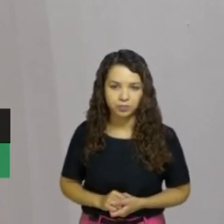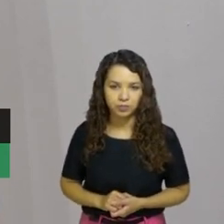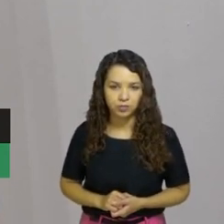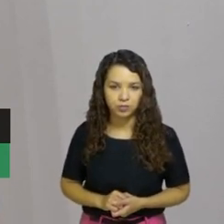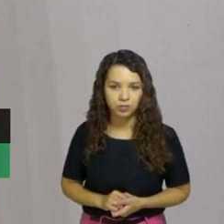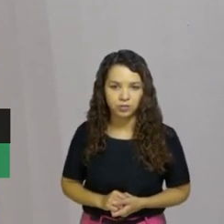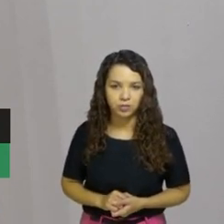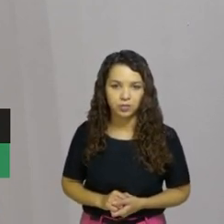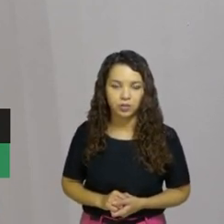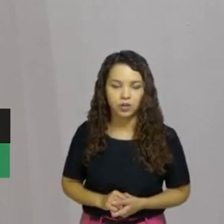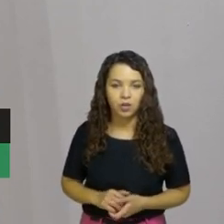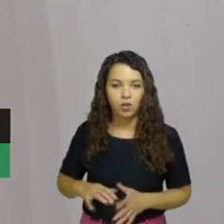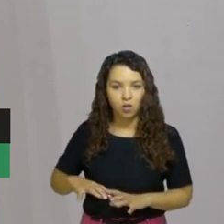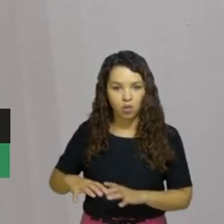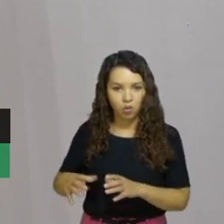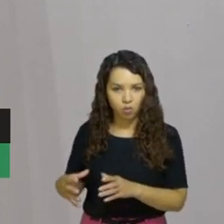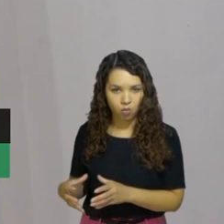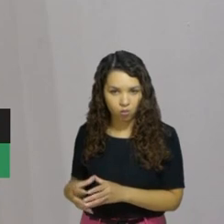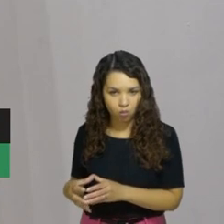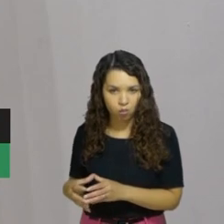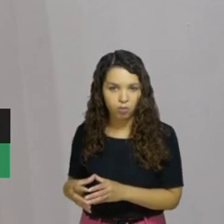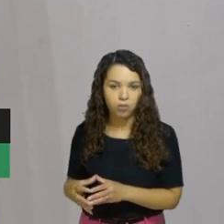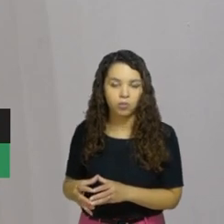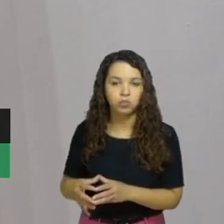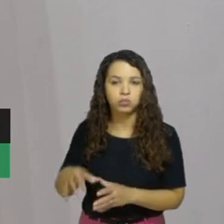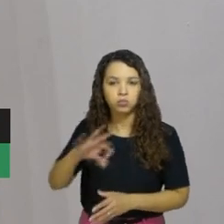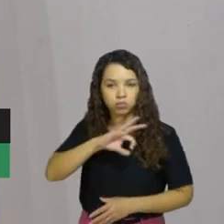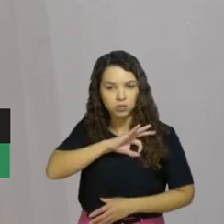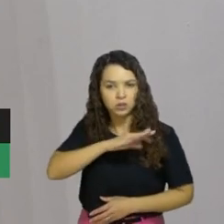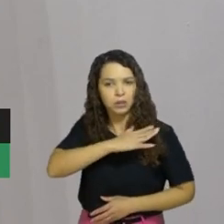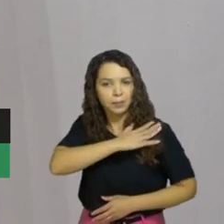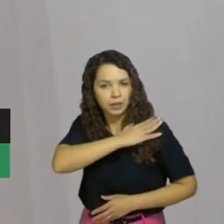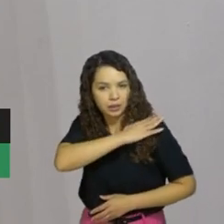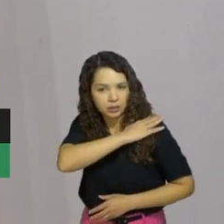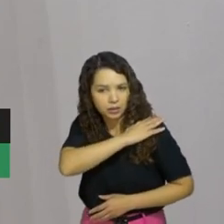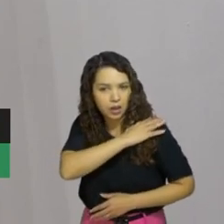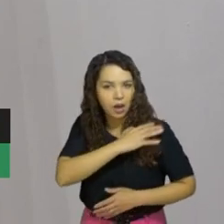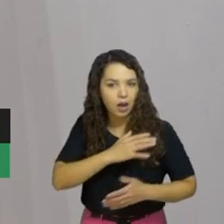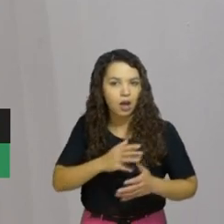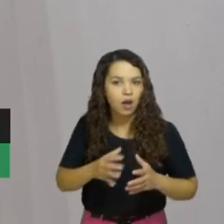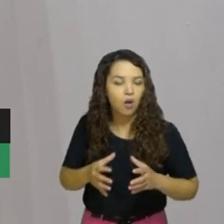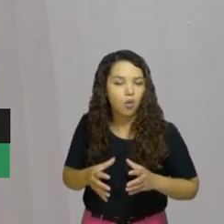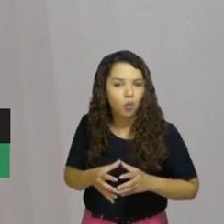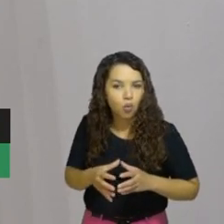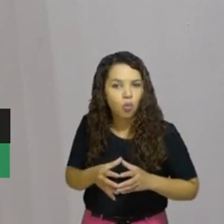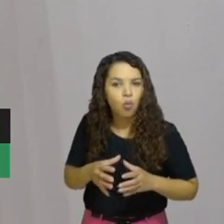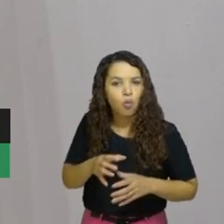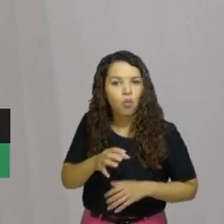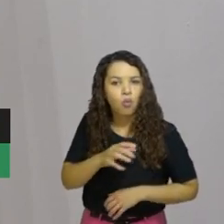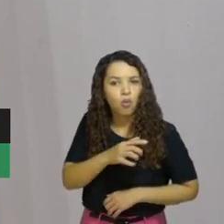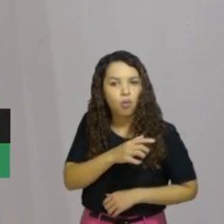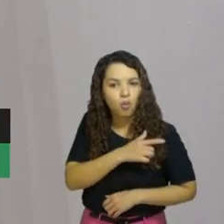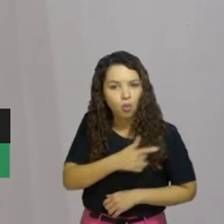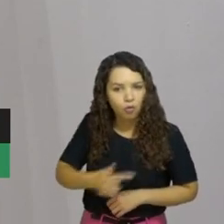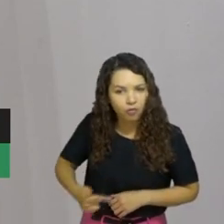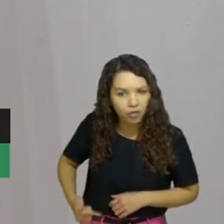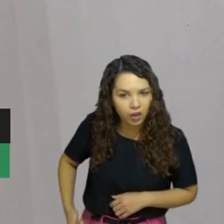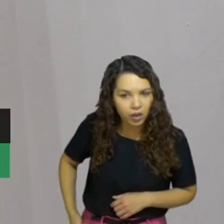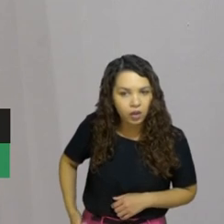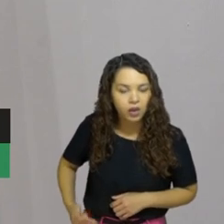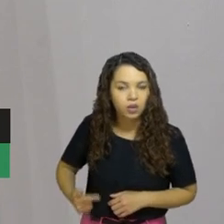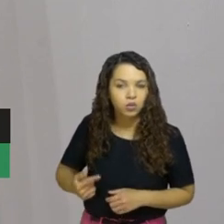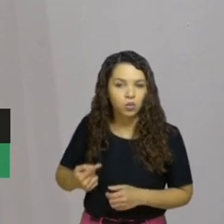conjugada pelas Forças Armadas, órgãos estaduais e municipais,